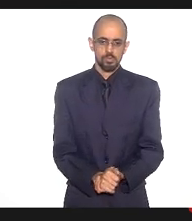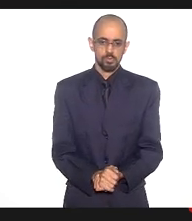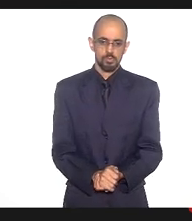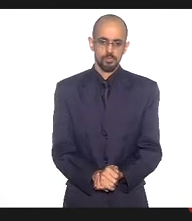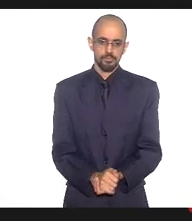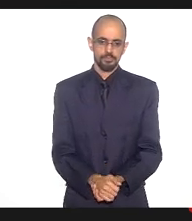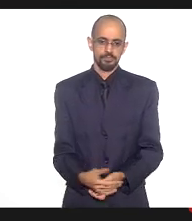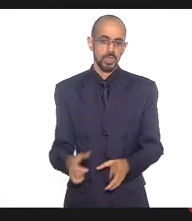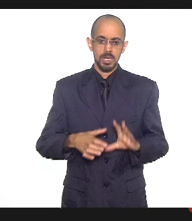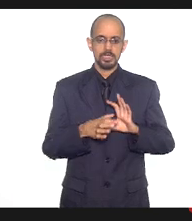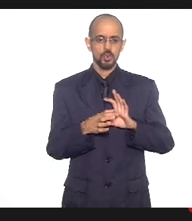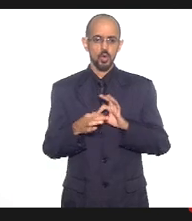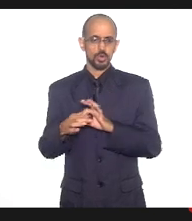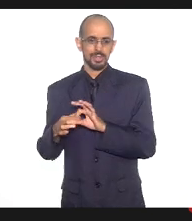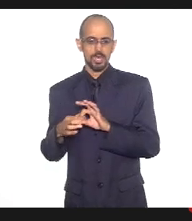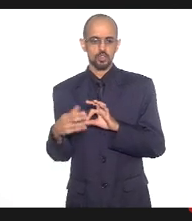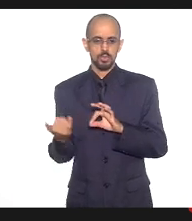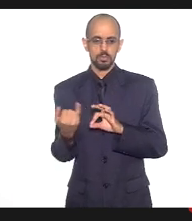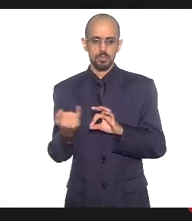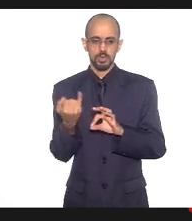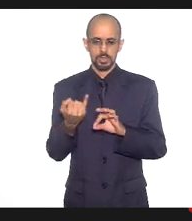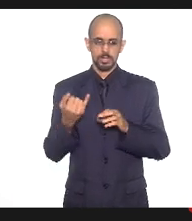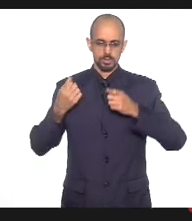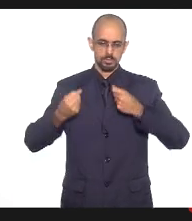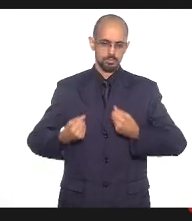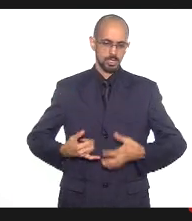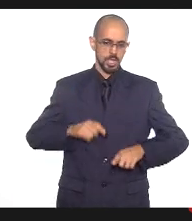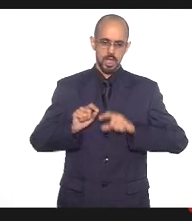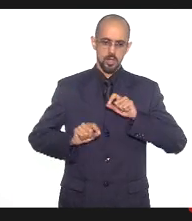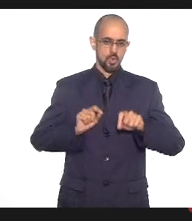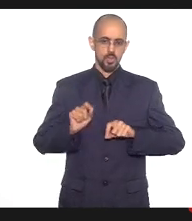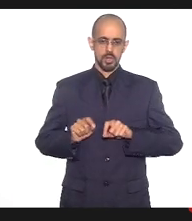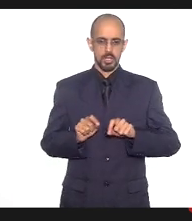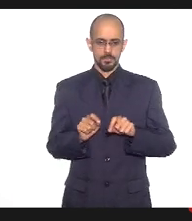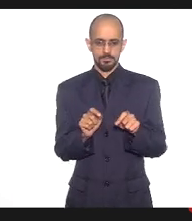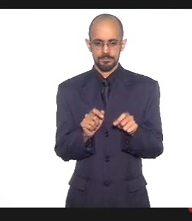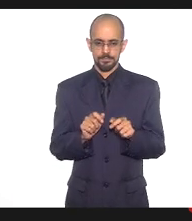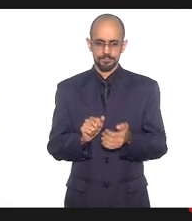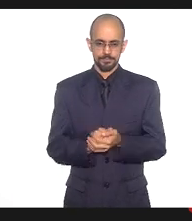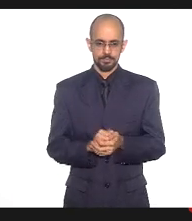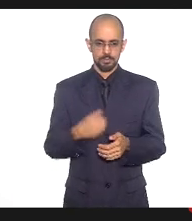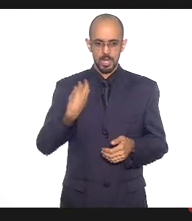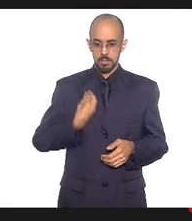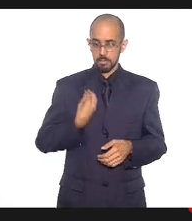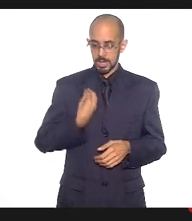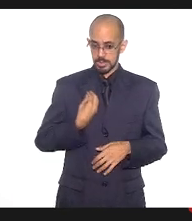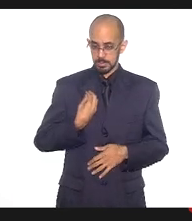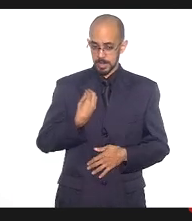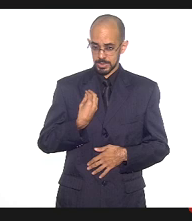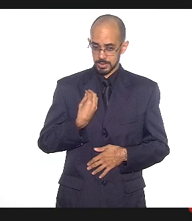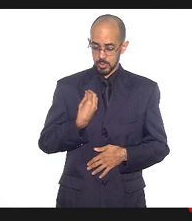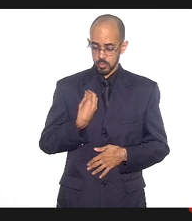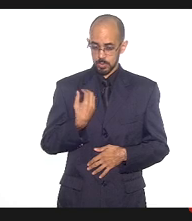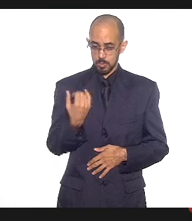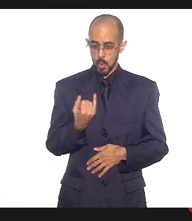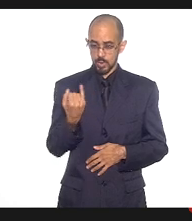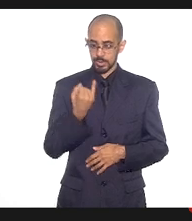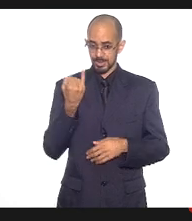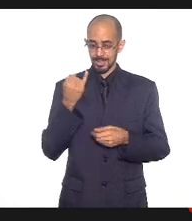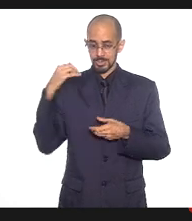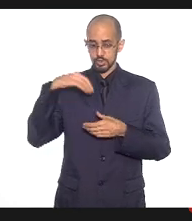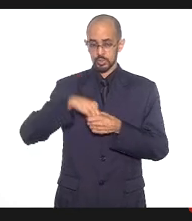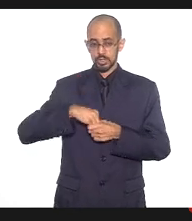Dentro desse contexto, é importante dizer, né, que pela participação e pela relevância, né, do Estado do